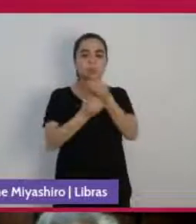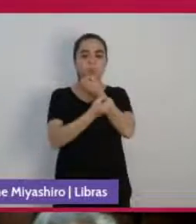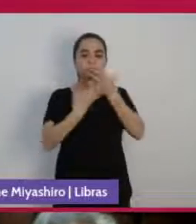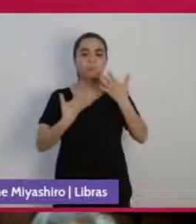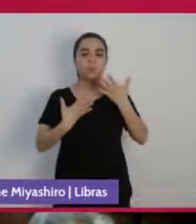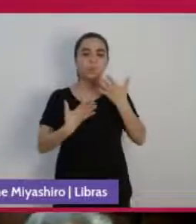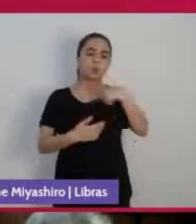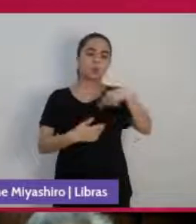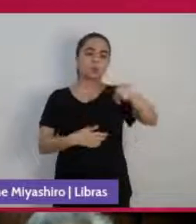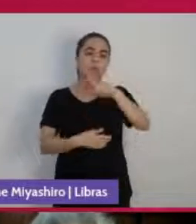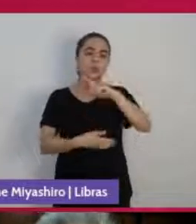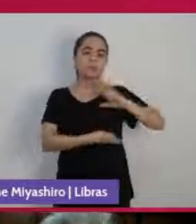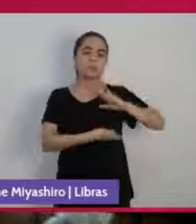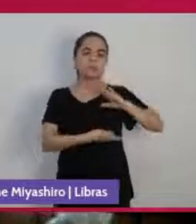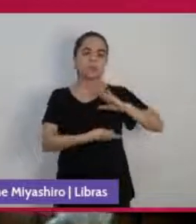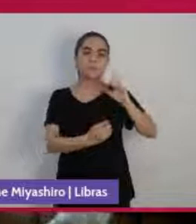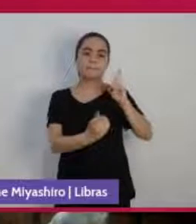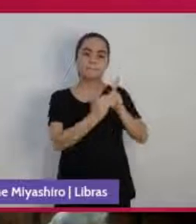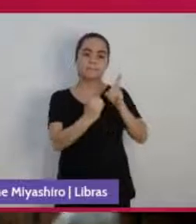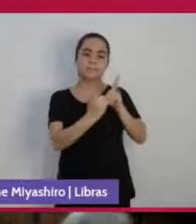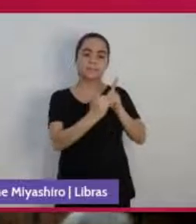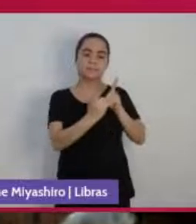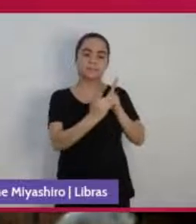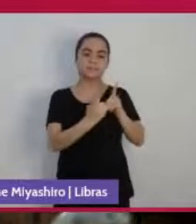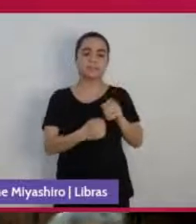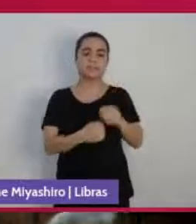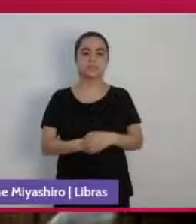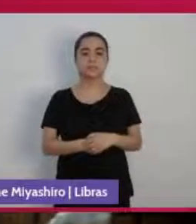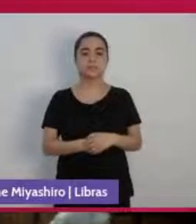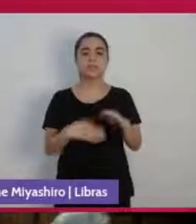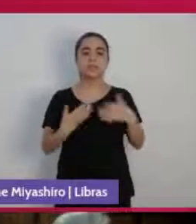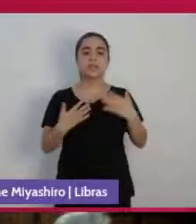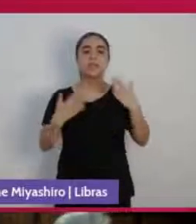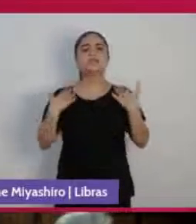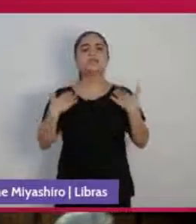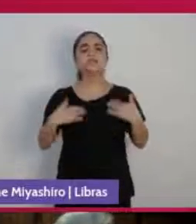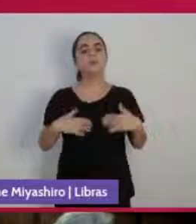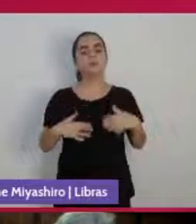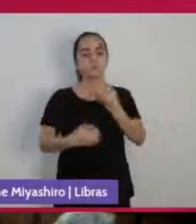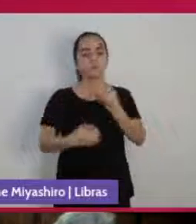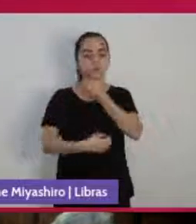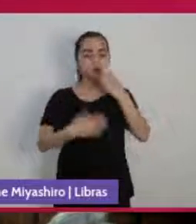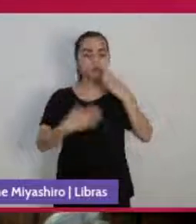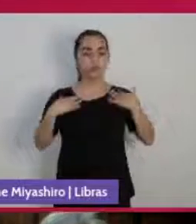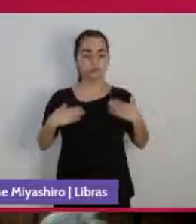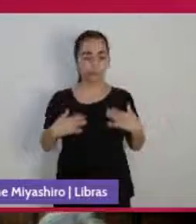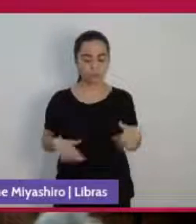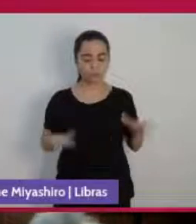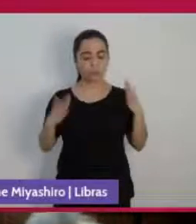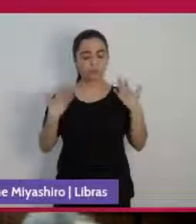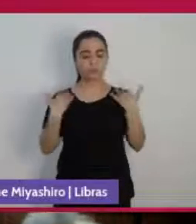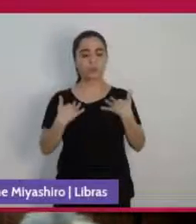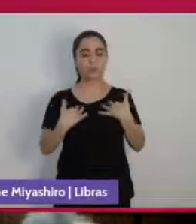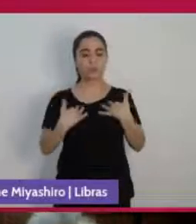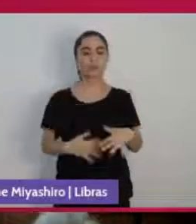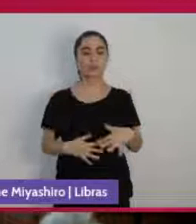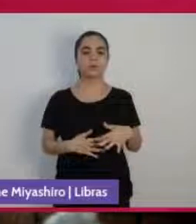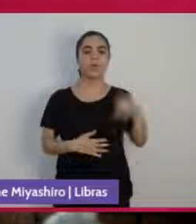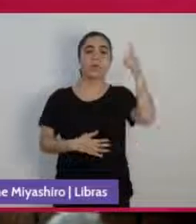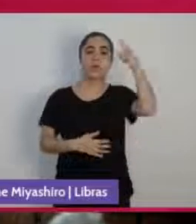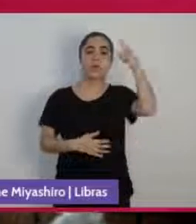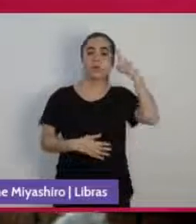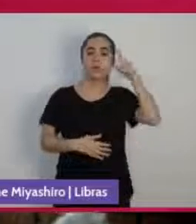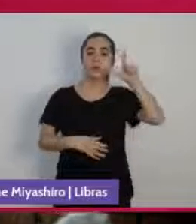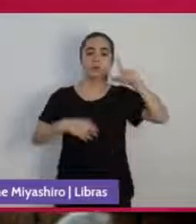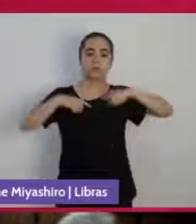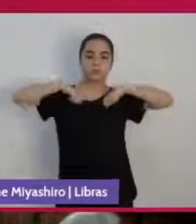paciente de mamografia? Um espaço onde ela se sinta à vontade, onde ela consiga trocar de